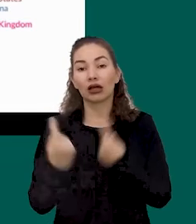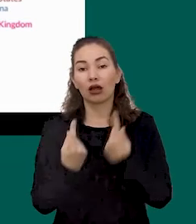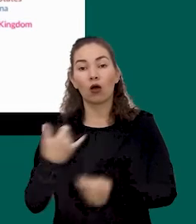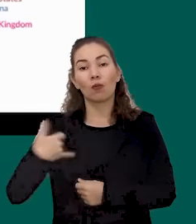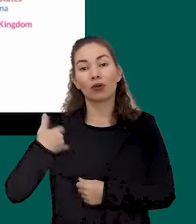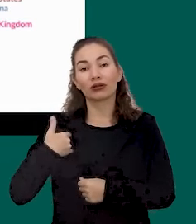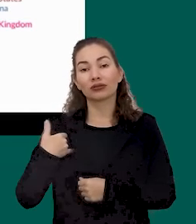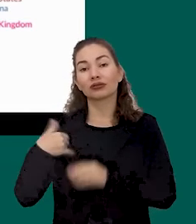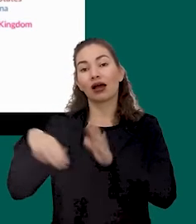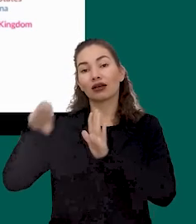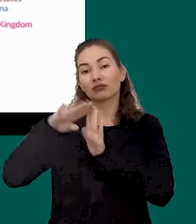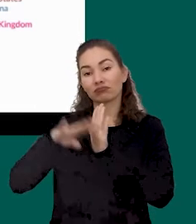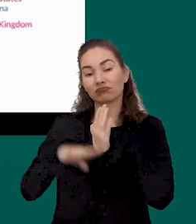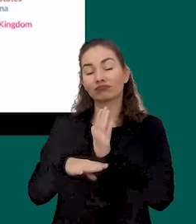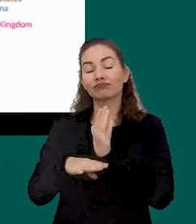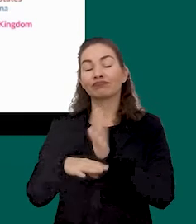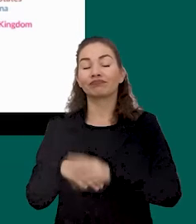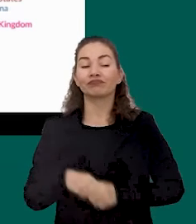etárias primeiro.